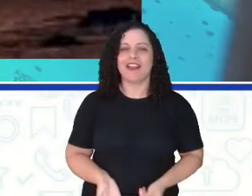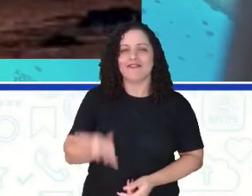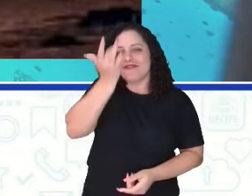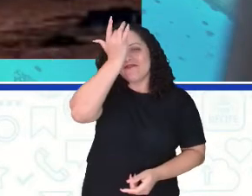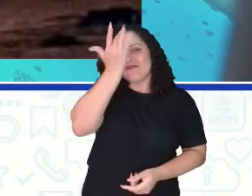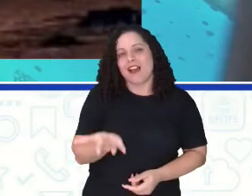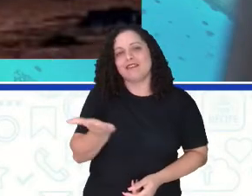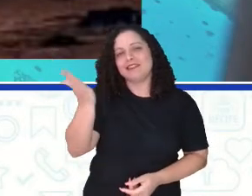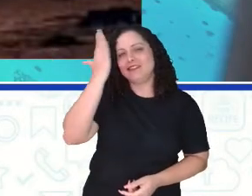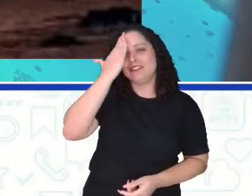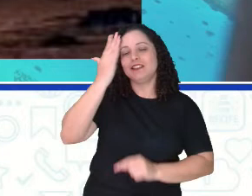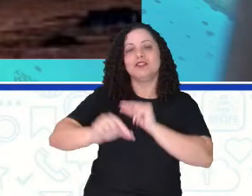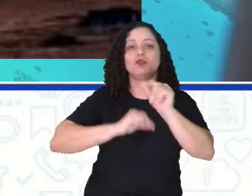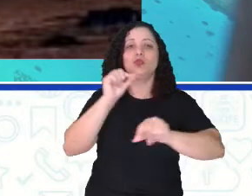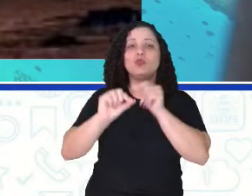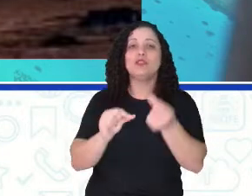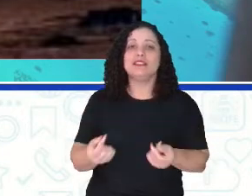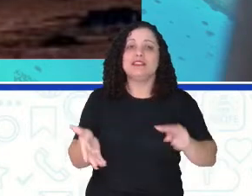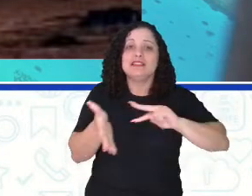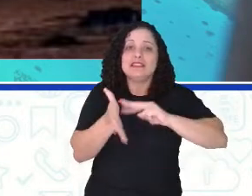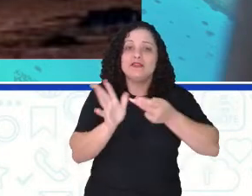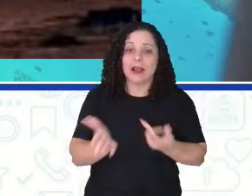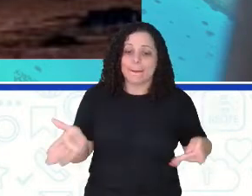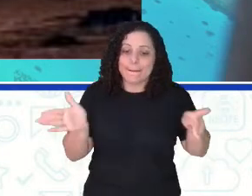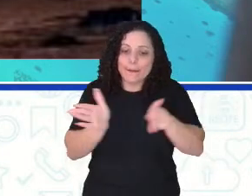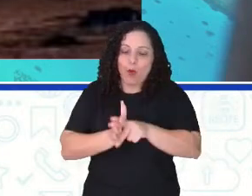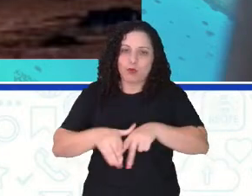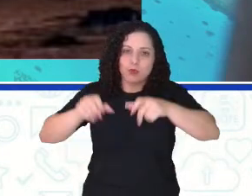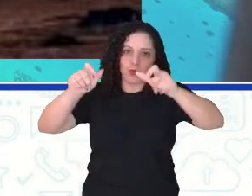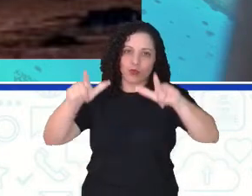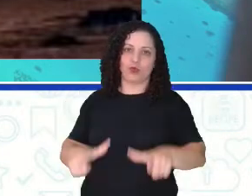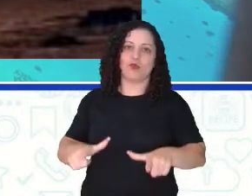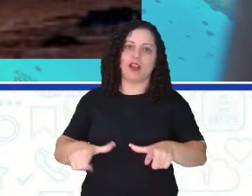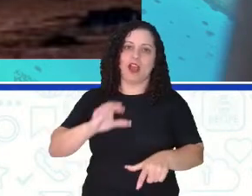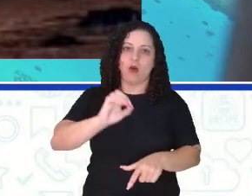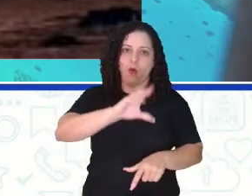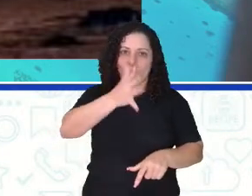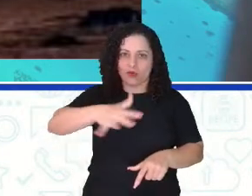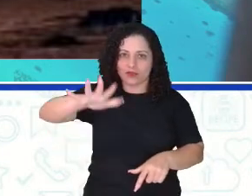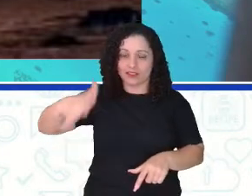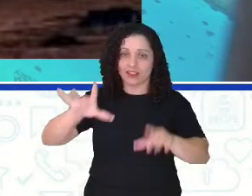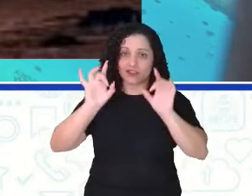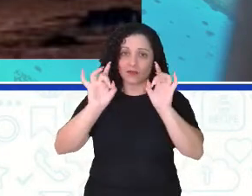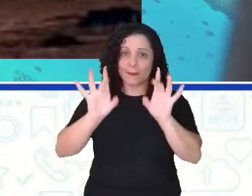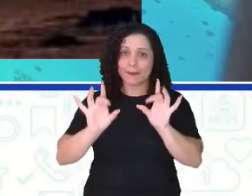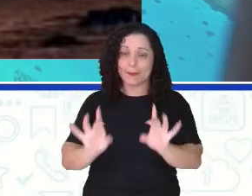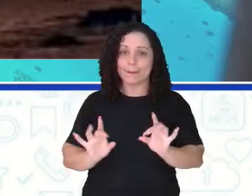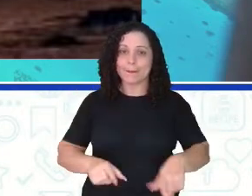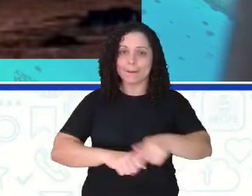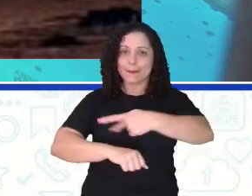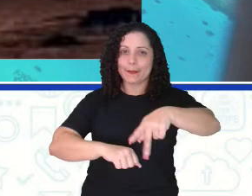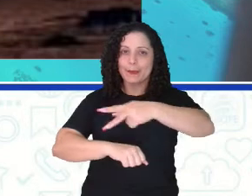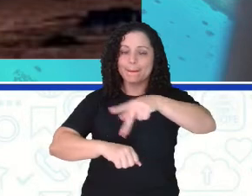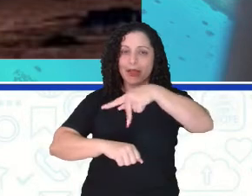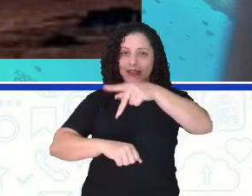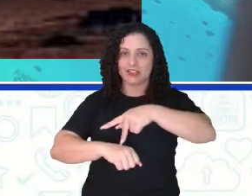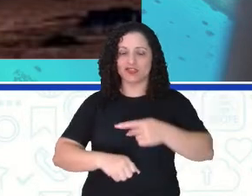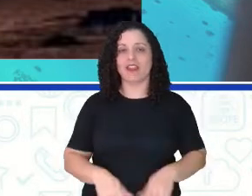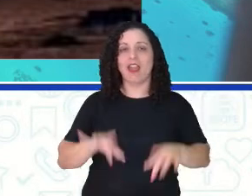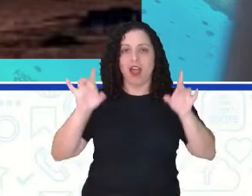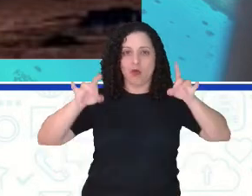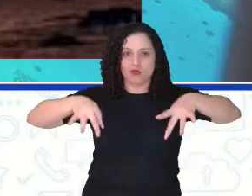o que é o endemismo na região da Oceania e principalmente na Austrália. Vocês sabem que animal é esse aí,